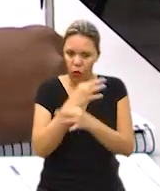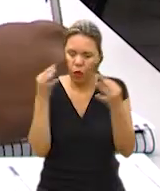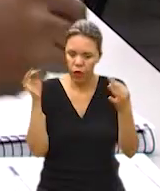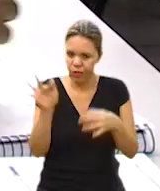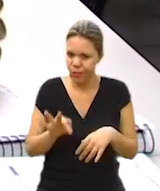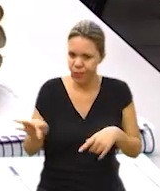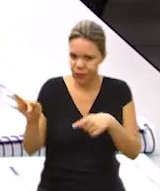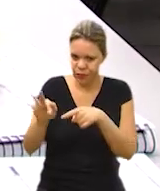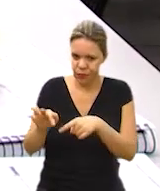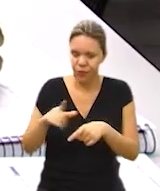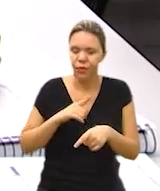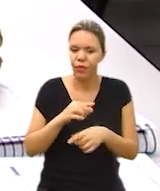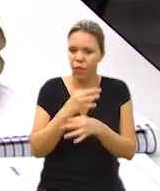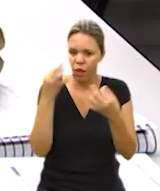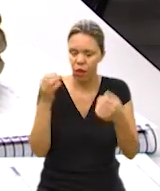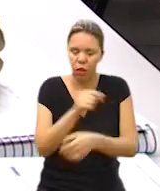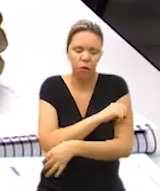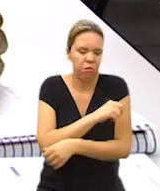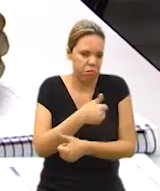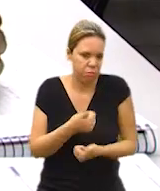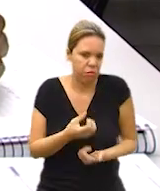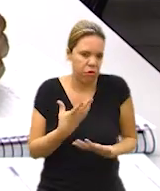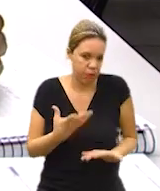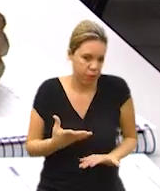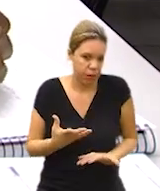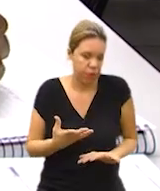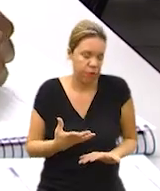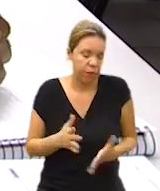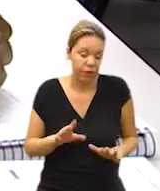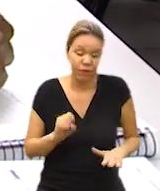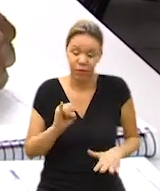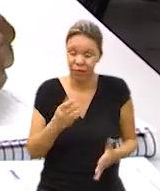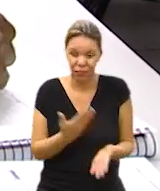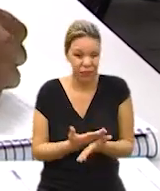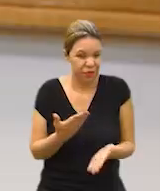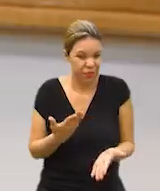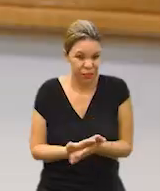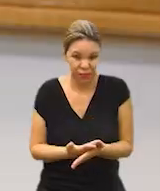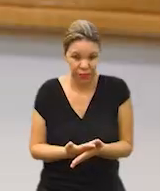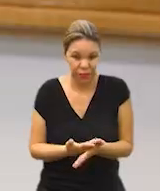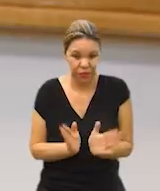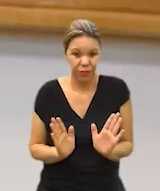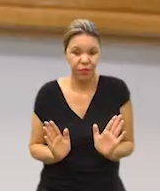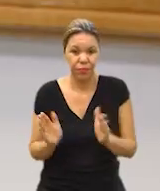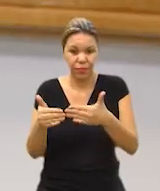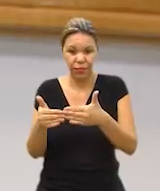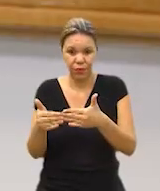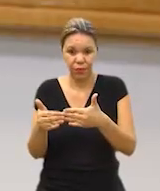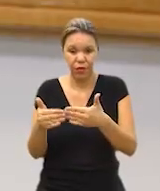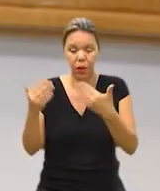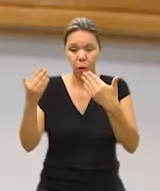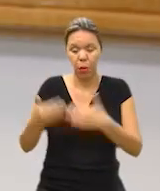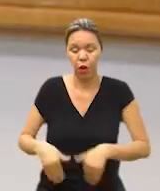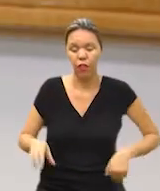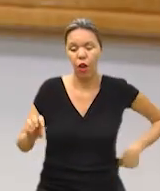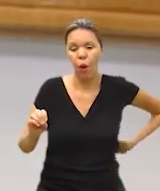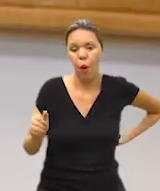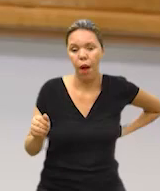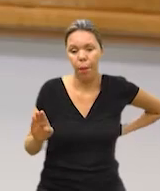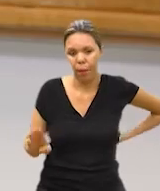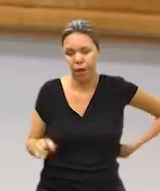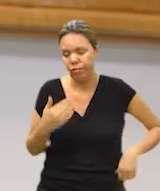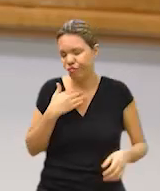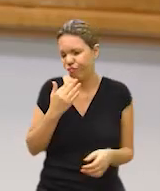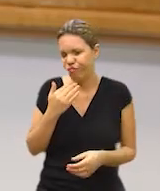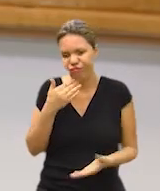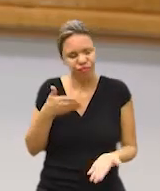excelente faculdade e tenha sido um excelente aluno, se ele não estudar especificamente para a prova da OAB, ele